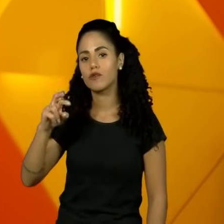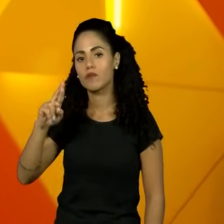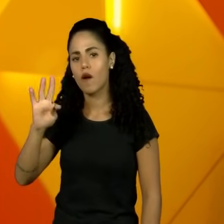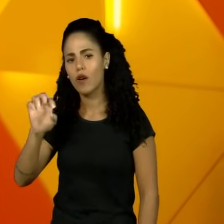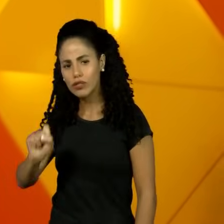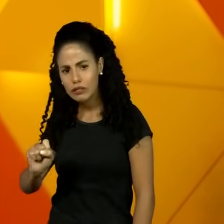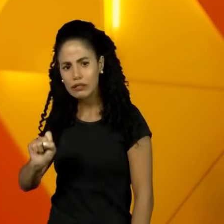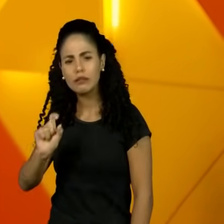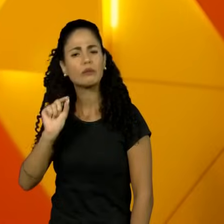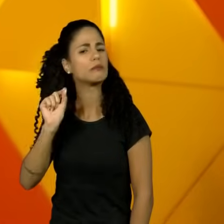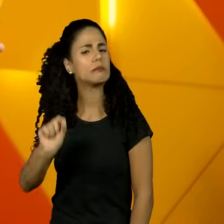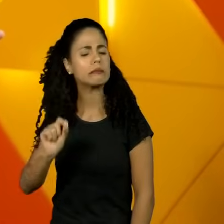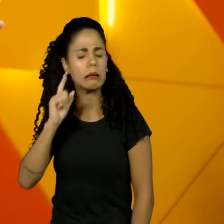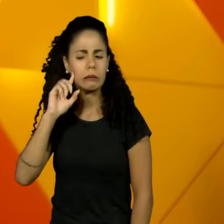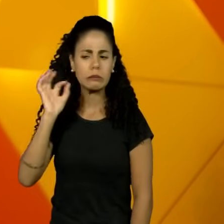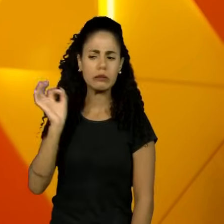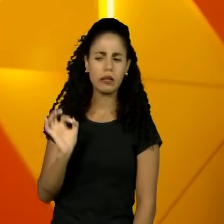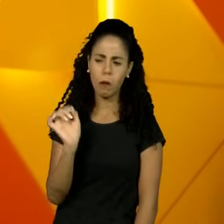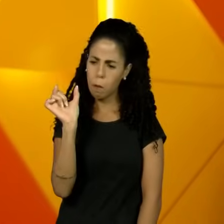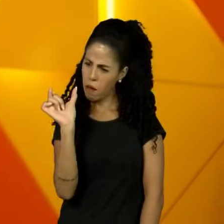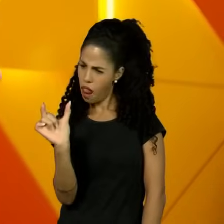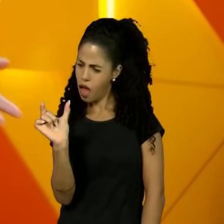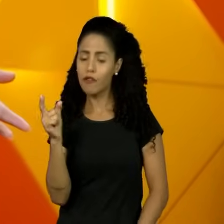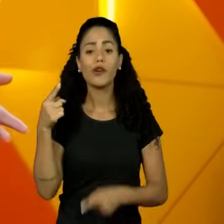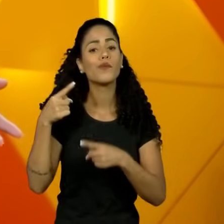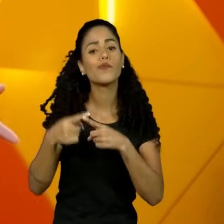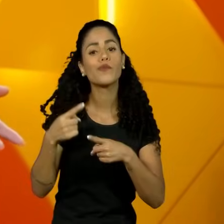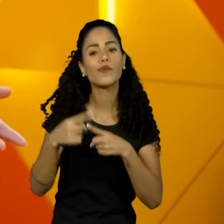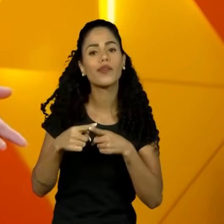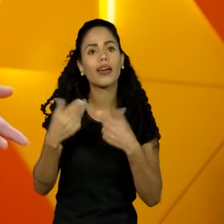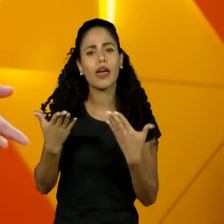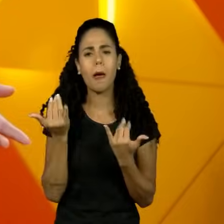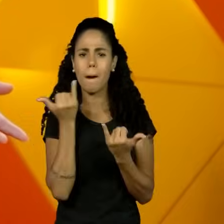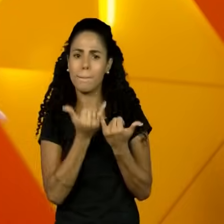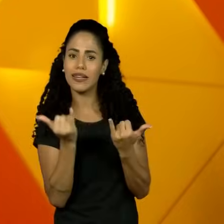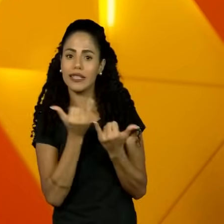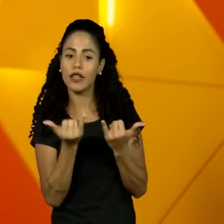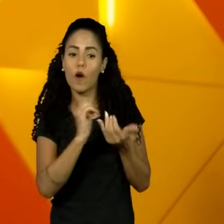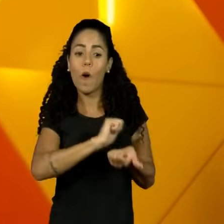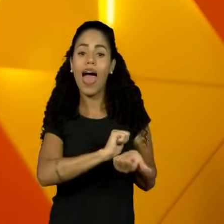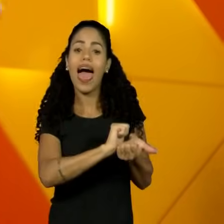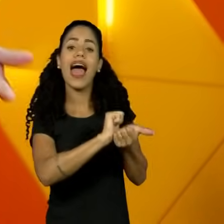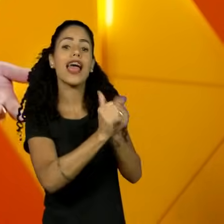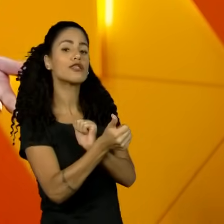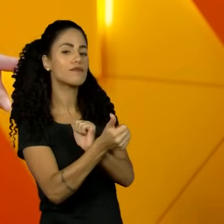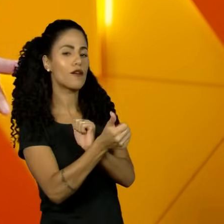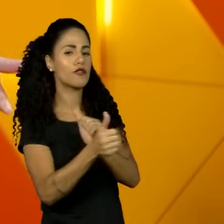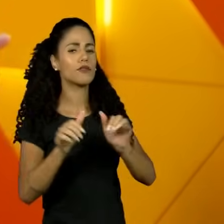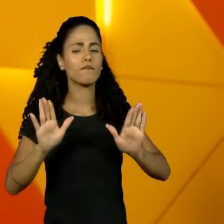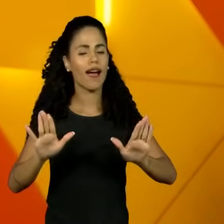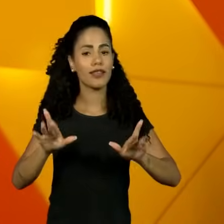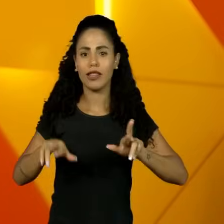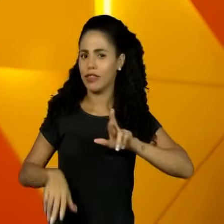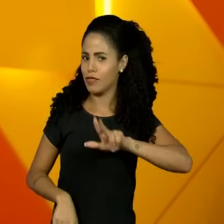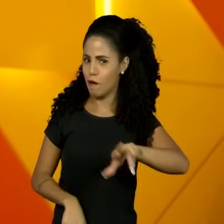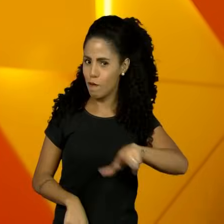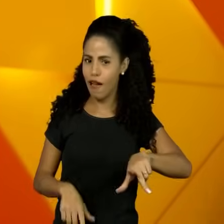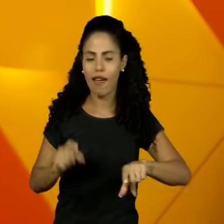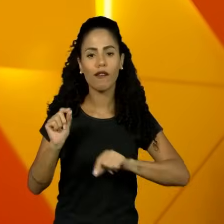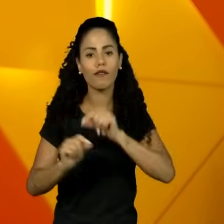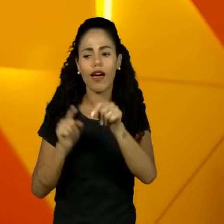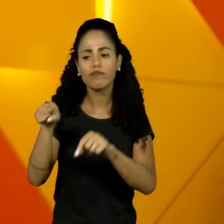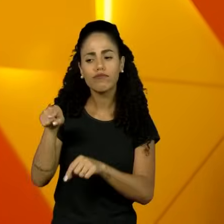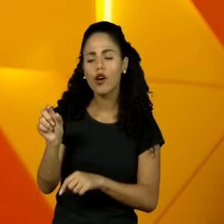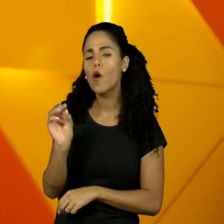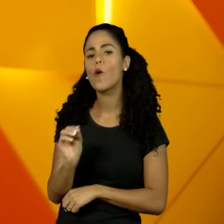gente não entende quando se fala nisso, até porque a pronúncia acaba se confundindo com a de esportes. Essa